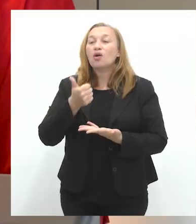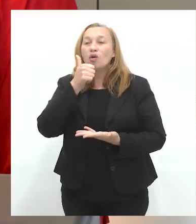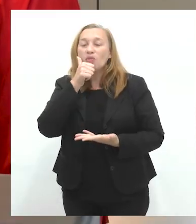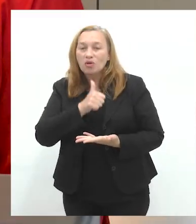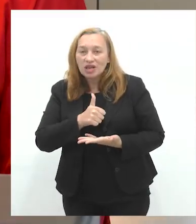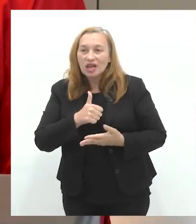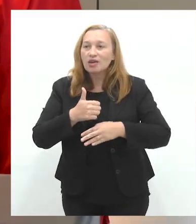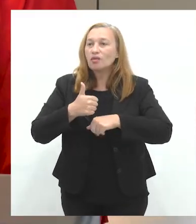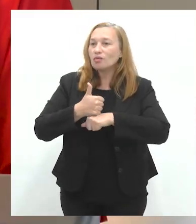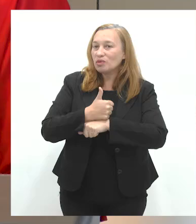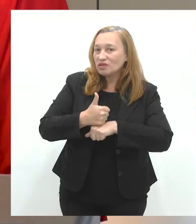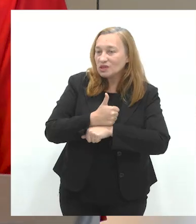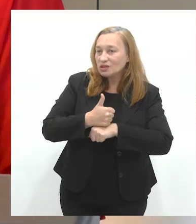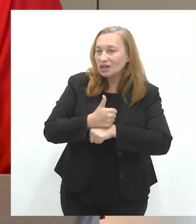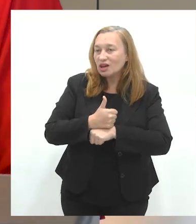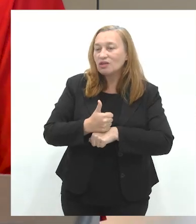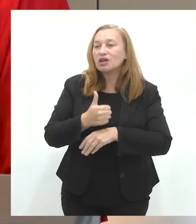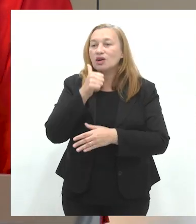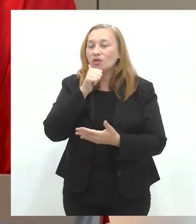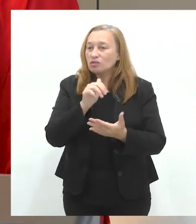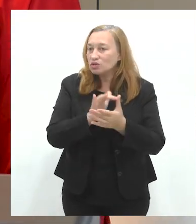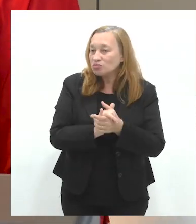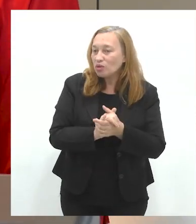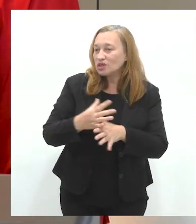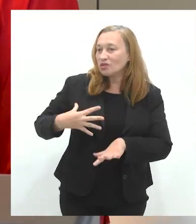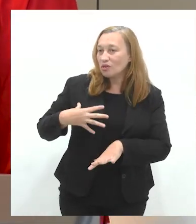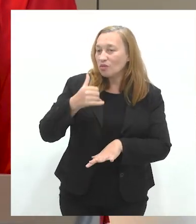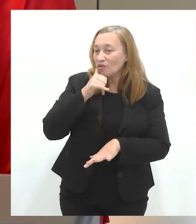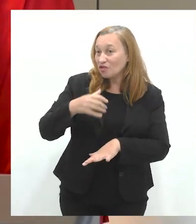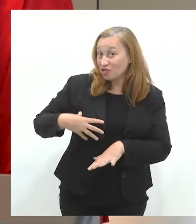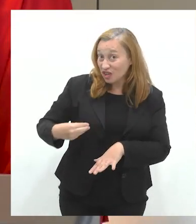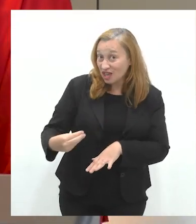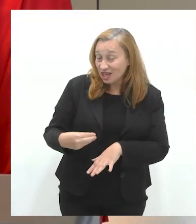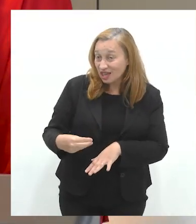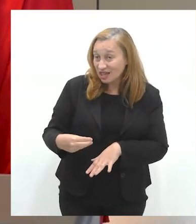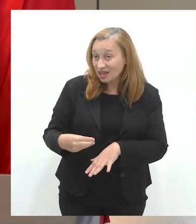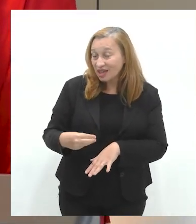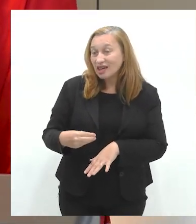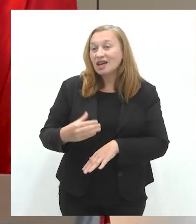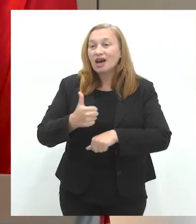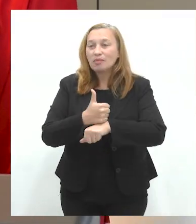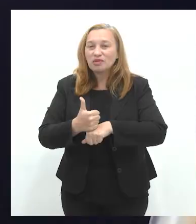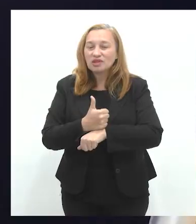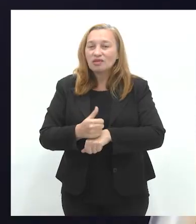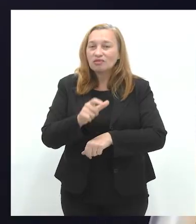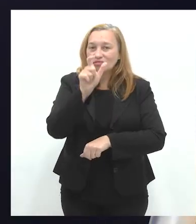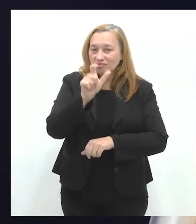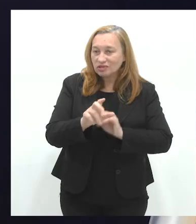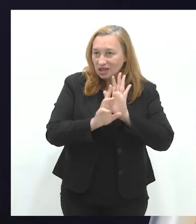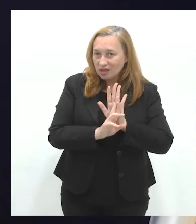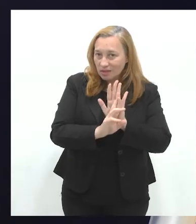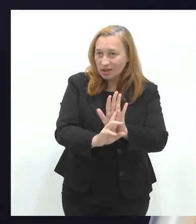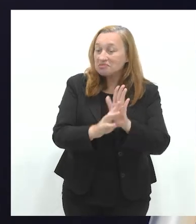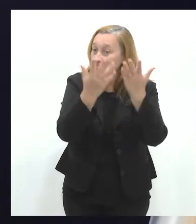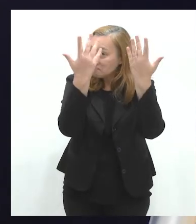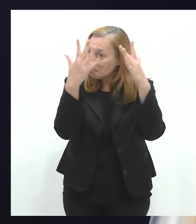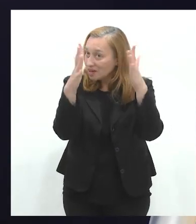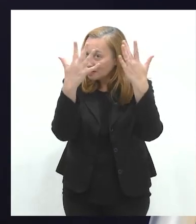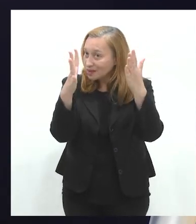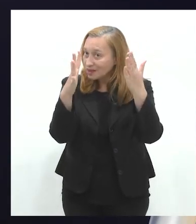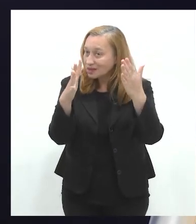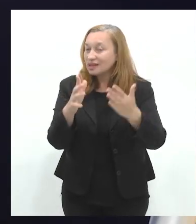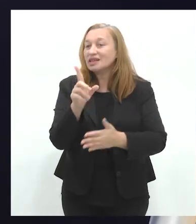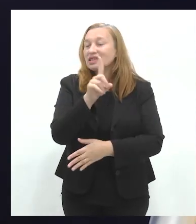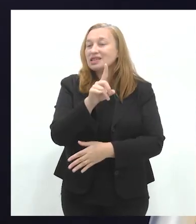grandeza, como mulher, como profissional, né? Como esposa, como filha, como a profissional que você representa